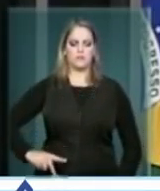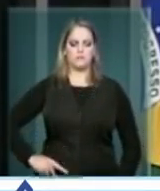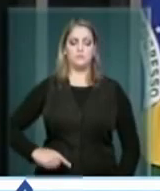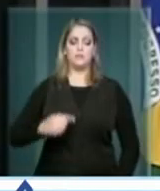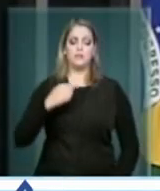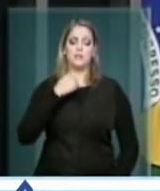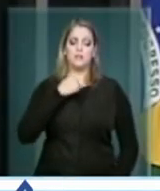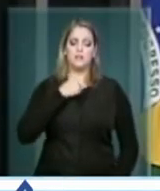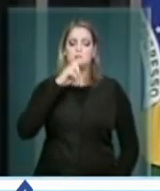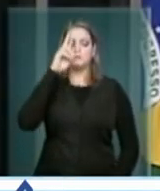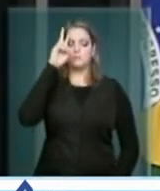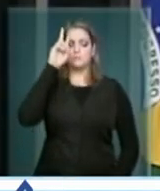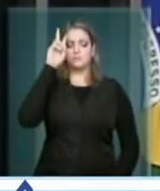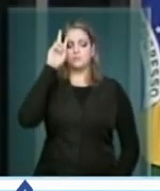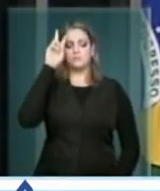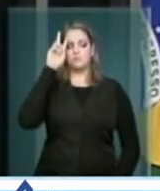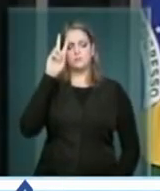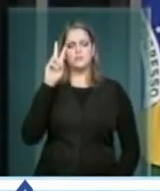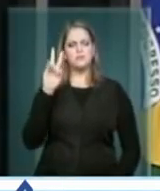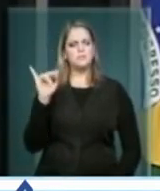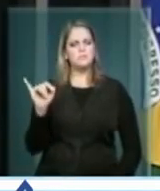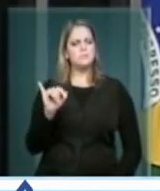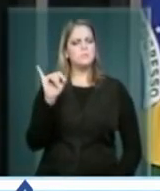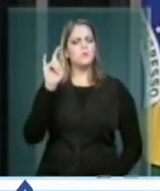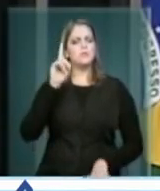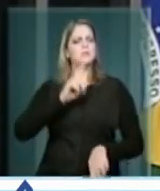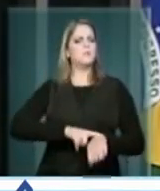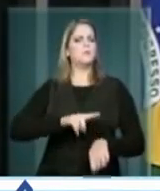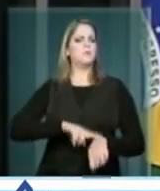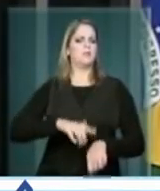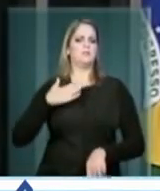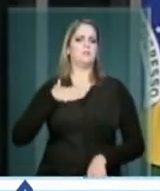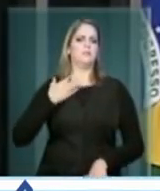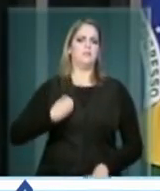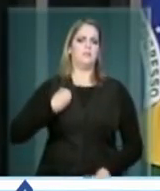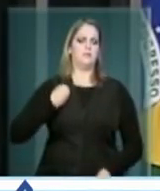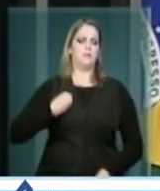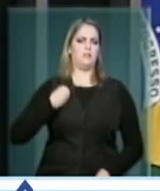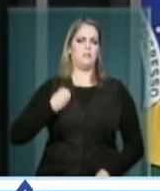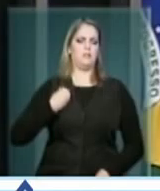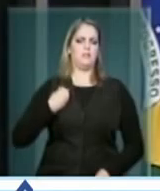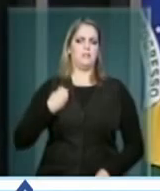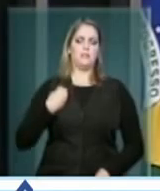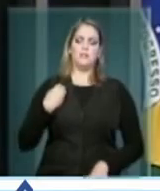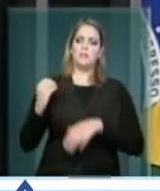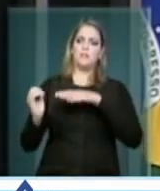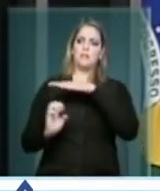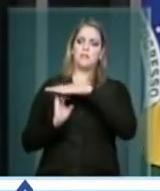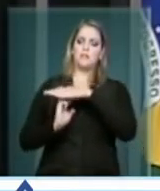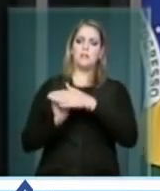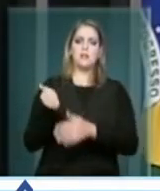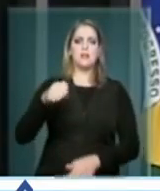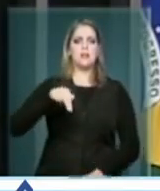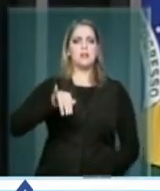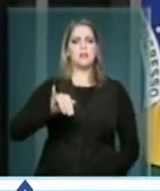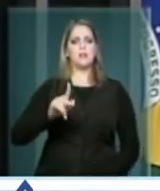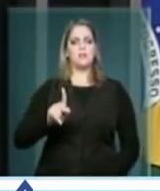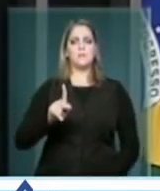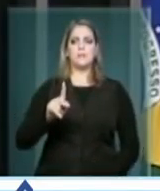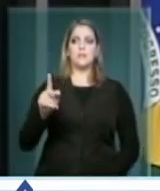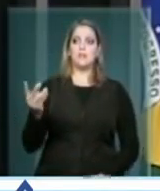eu posso ressaltar que foi um dos grandes momentos da minha vida pública, quando a ANFIP entendeu de homenagear-me e